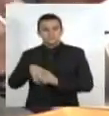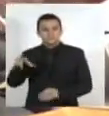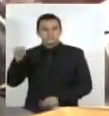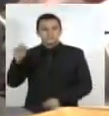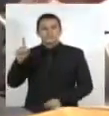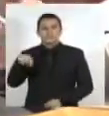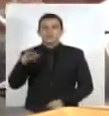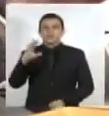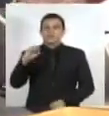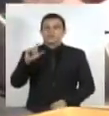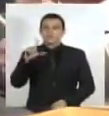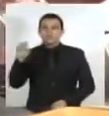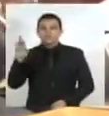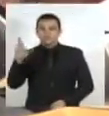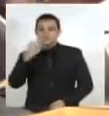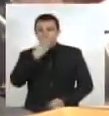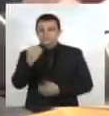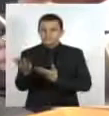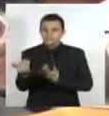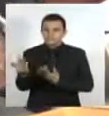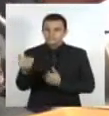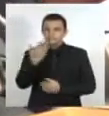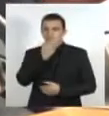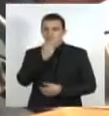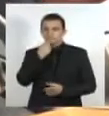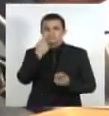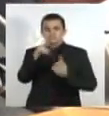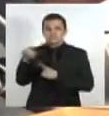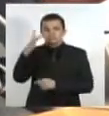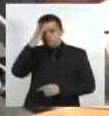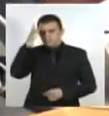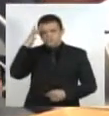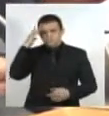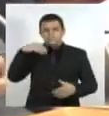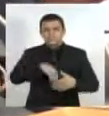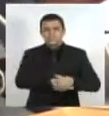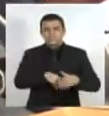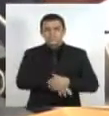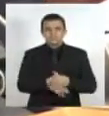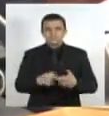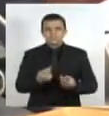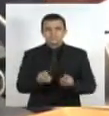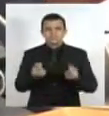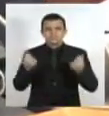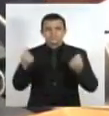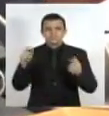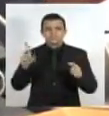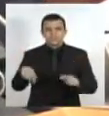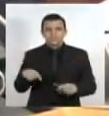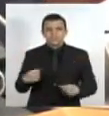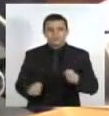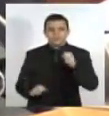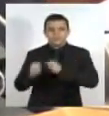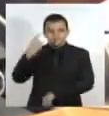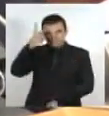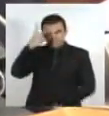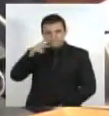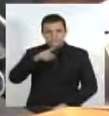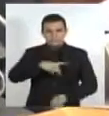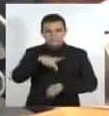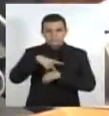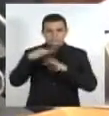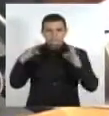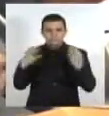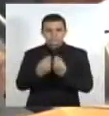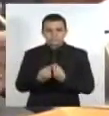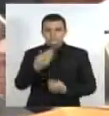naquele momento como um jovem, o caçador de Marajá, e um herói para toda a nação. E o presidente Sarney enfrentou